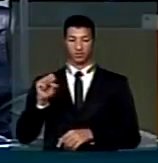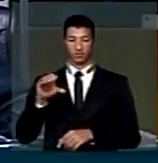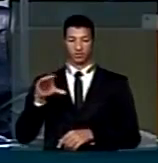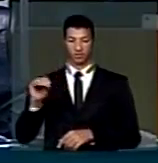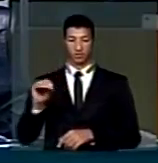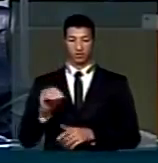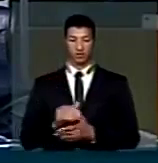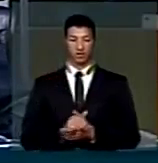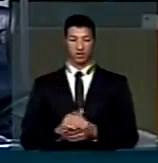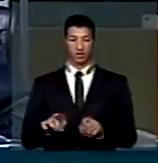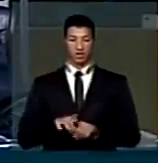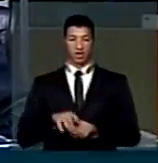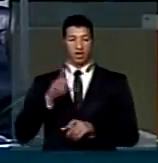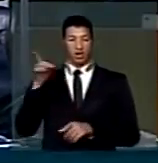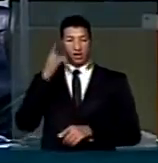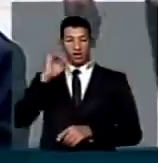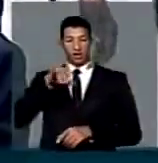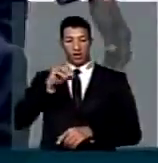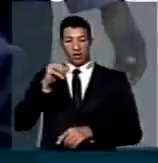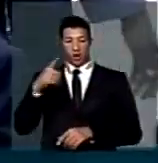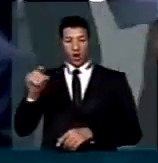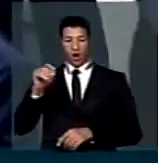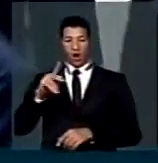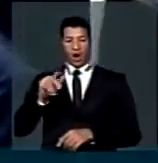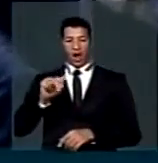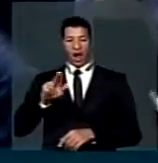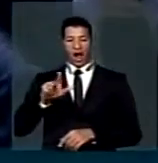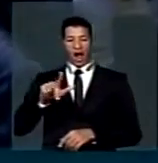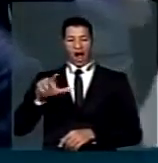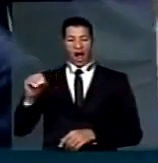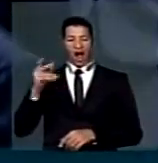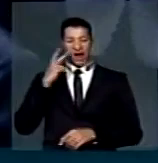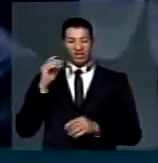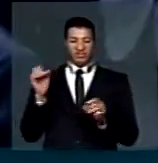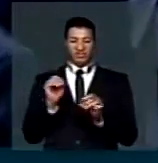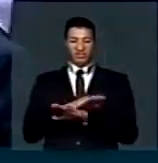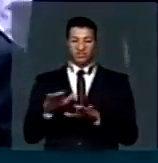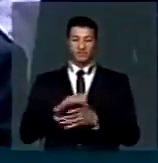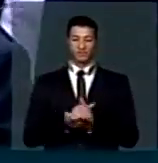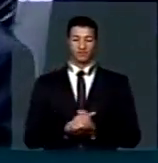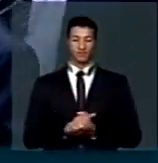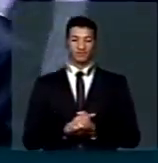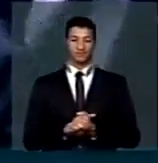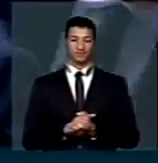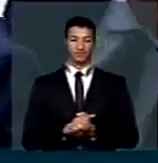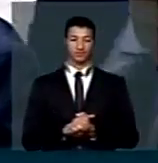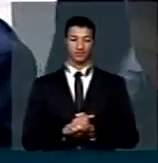deputado João Paulo. Três minutos para cada, para a gente encerrar o pequeno expediente. Senhor presidente,